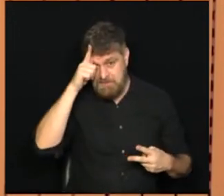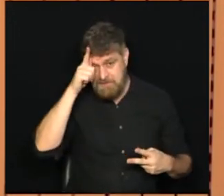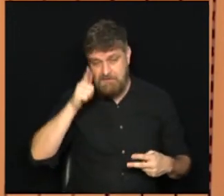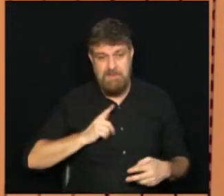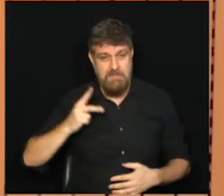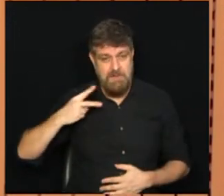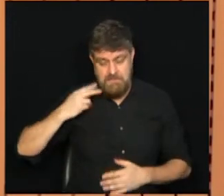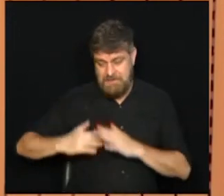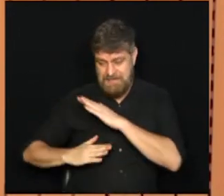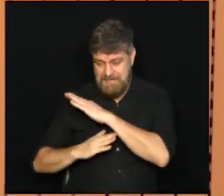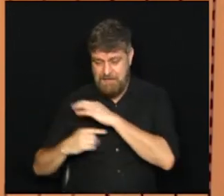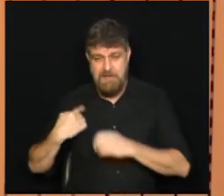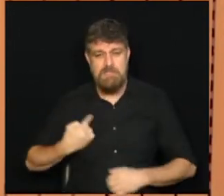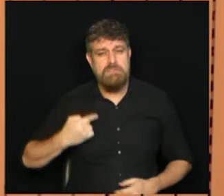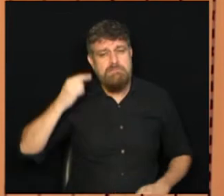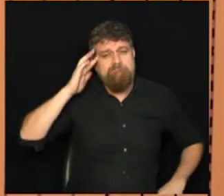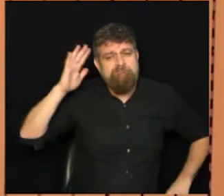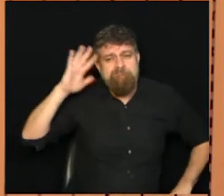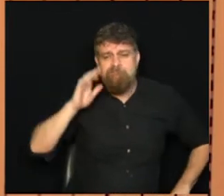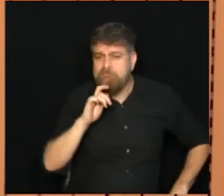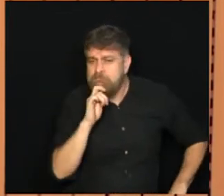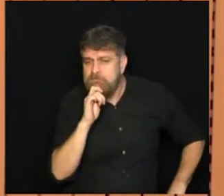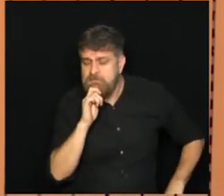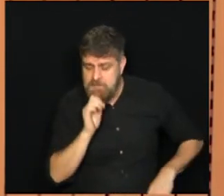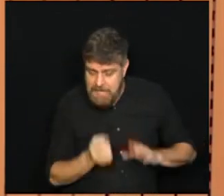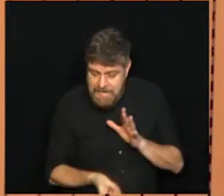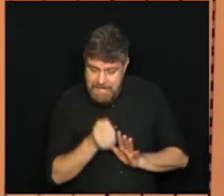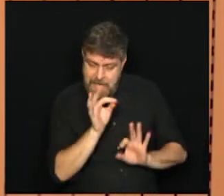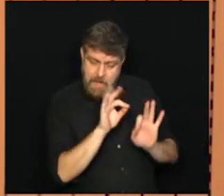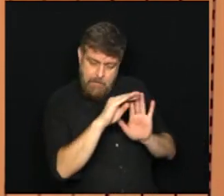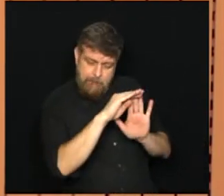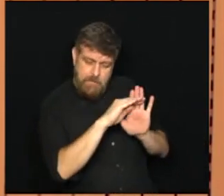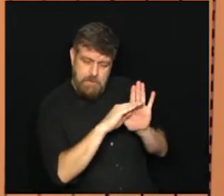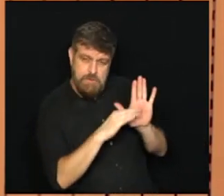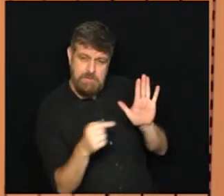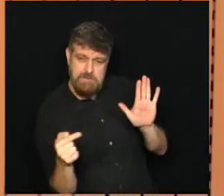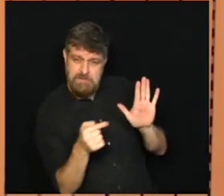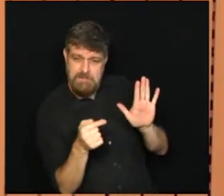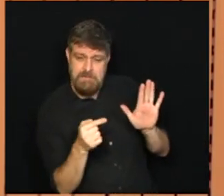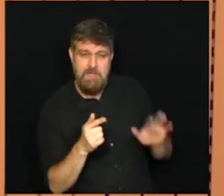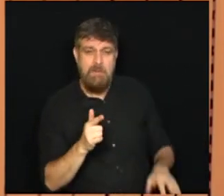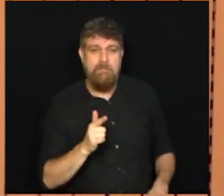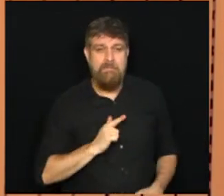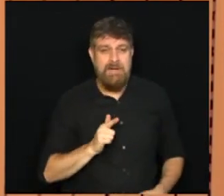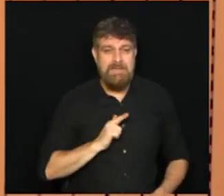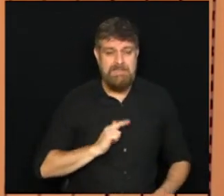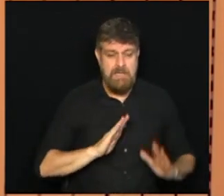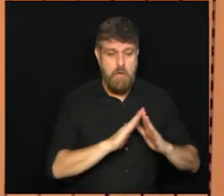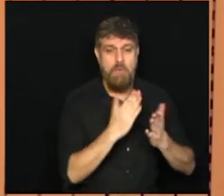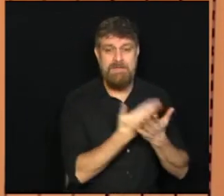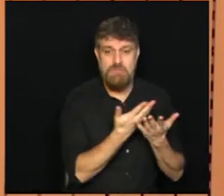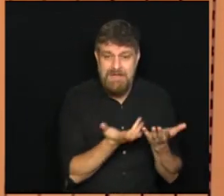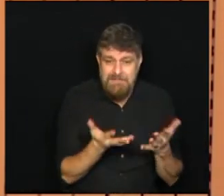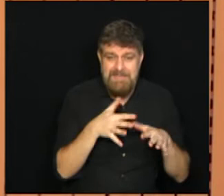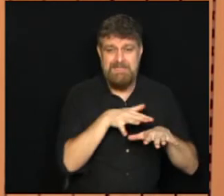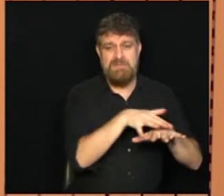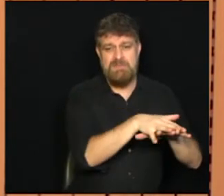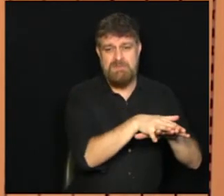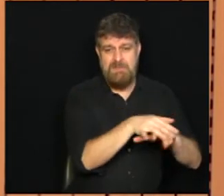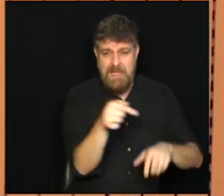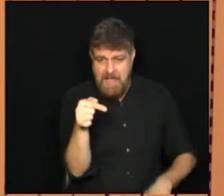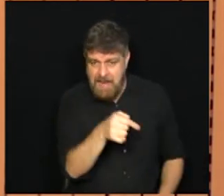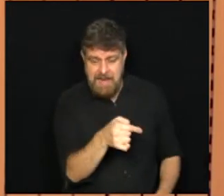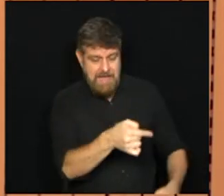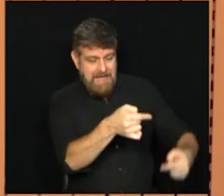aqui da casa, a gente pode pensar num projeto que é justamente para ter uma escola mais inclusiva, né, que discuta